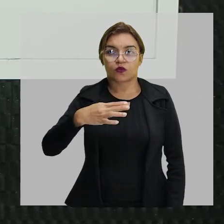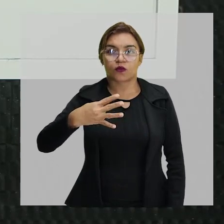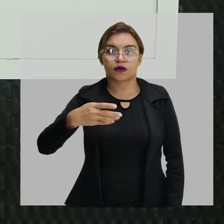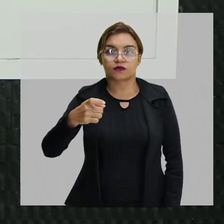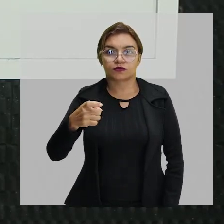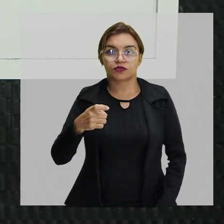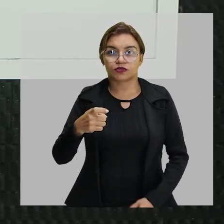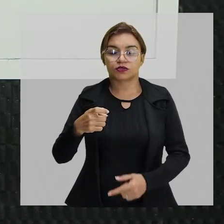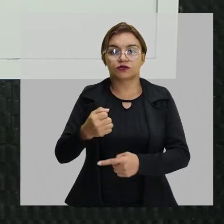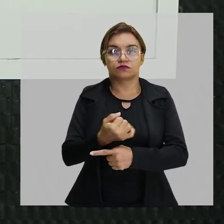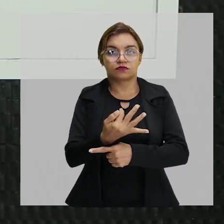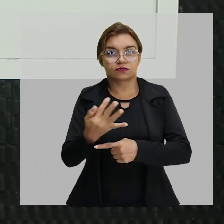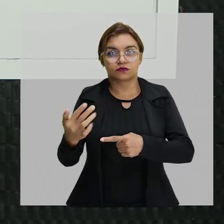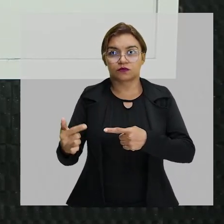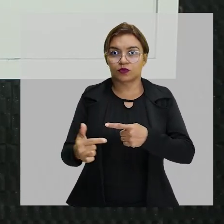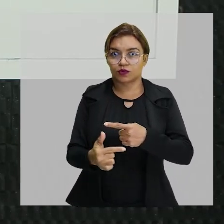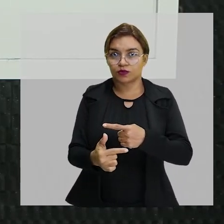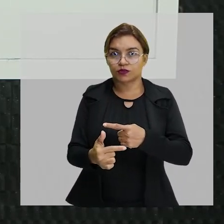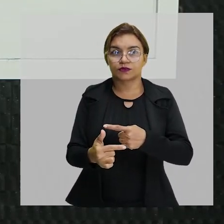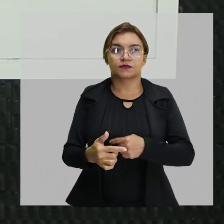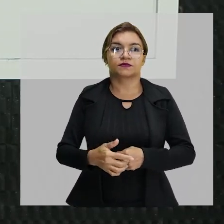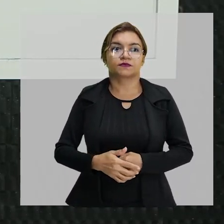4x dividido por 2,